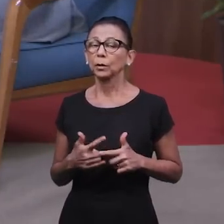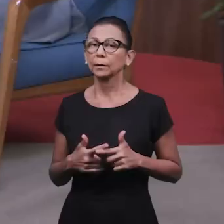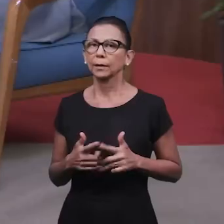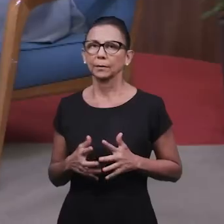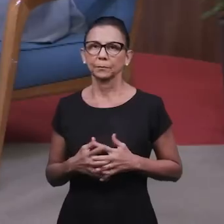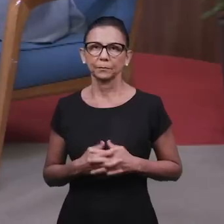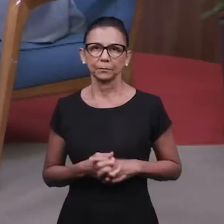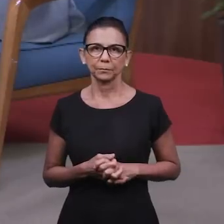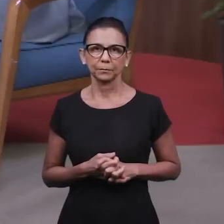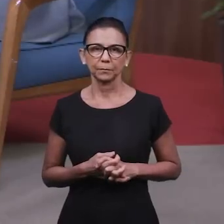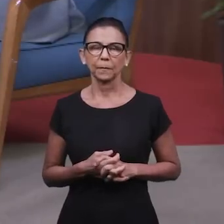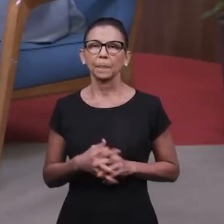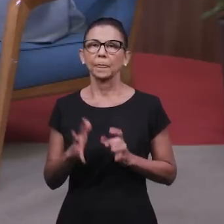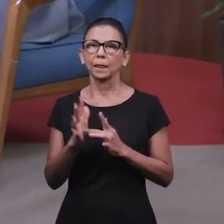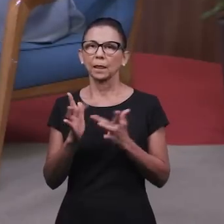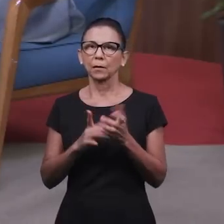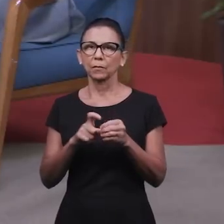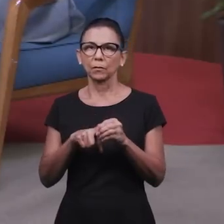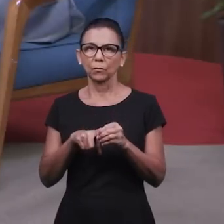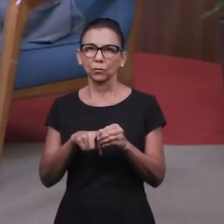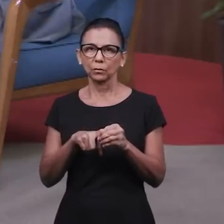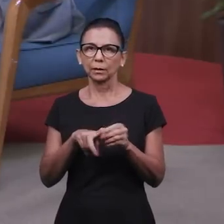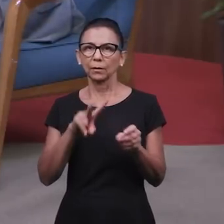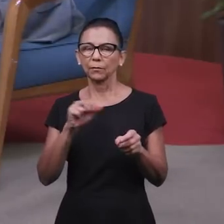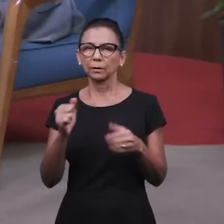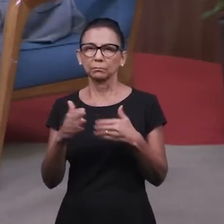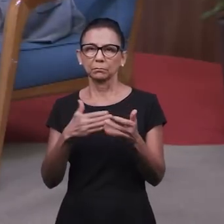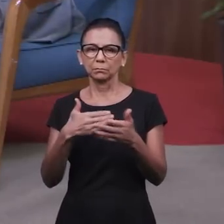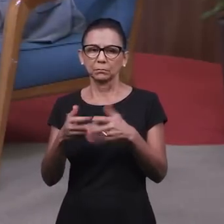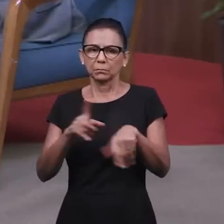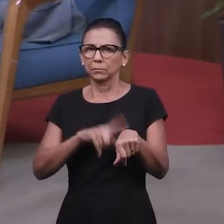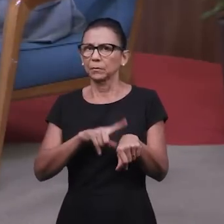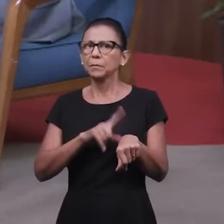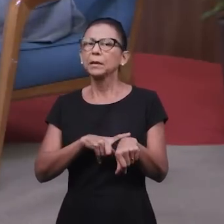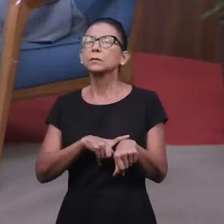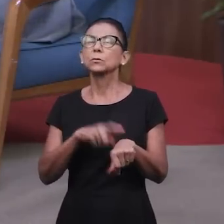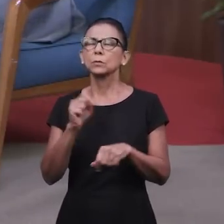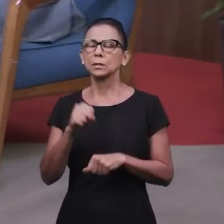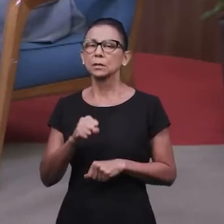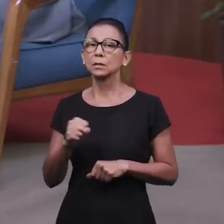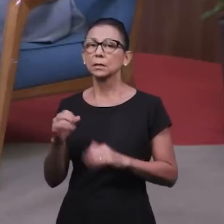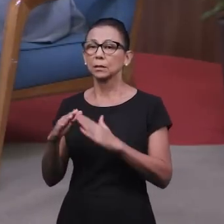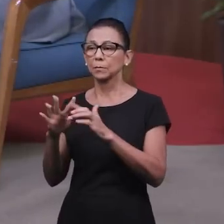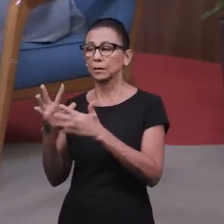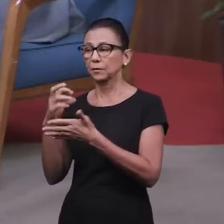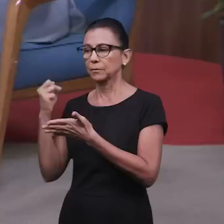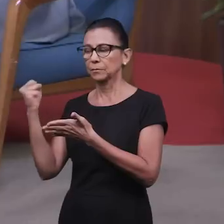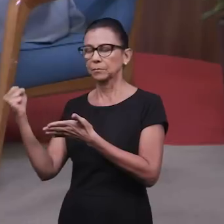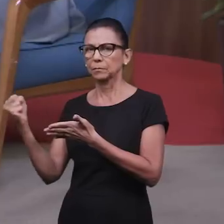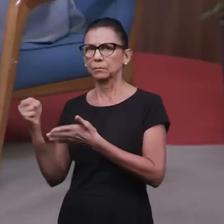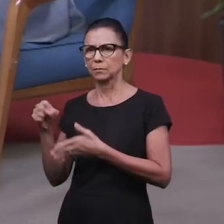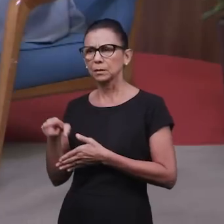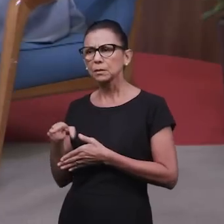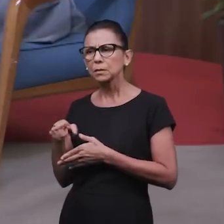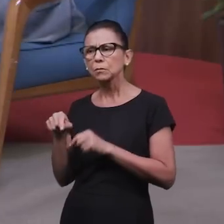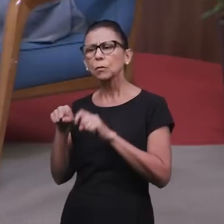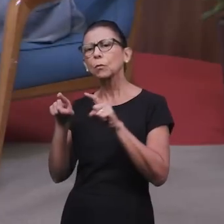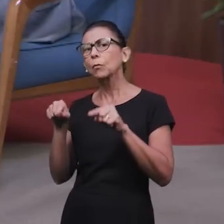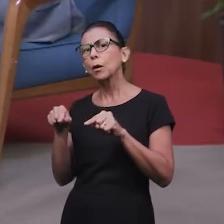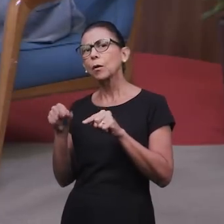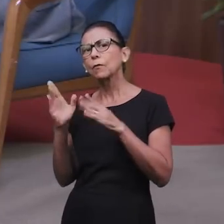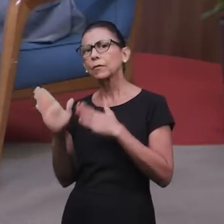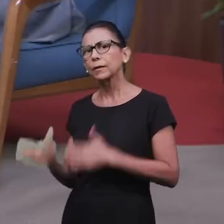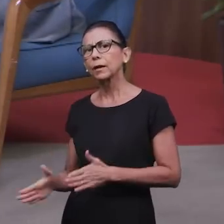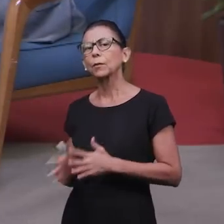Jesus... maior. Isso, Jesus está por voltar a qualquer momento e ele vem buscar uma igreja que viva isso, É em função de um